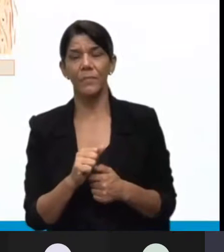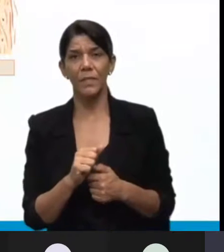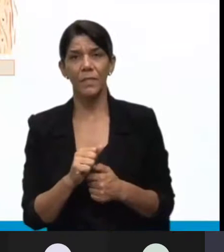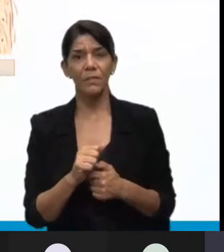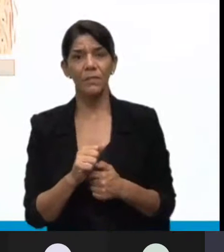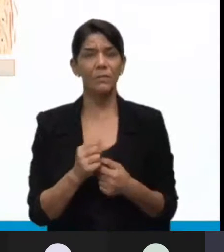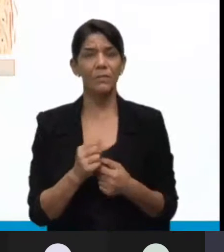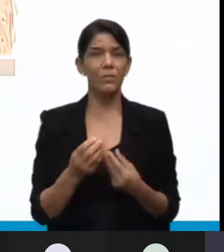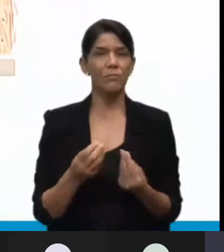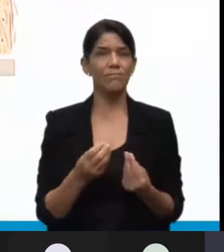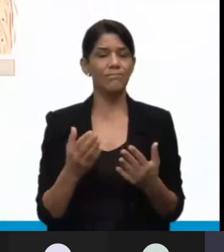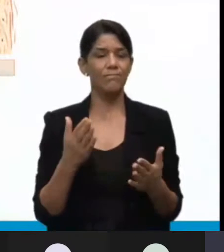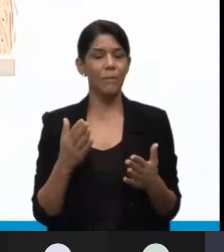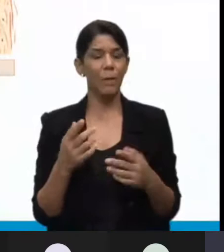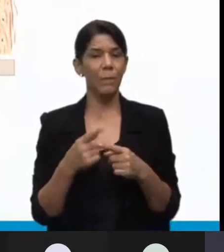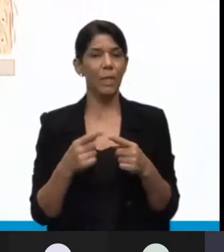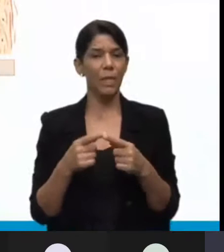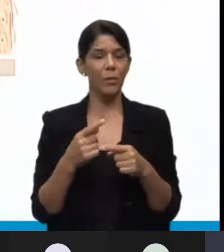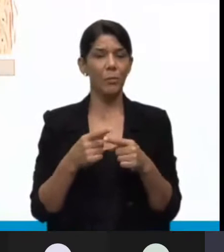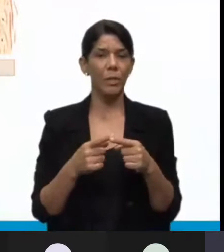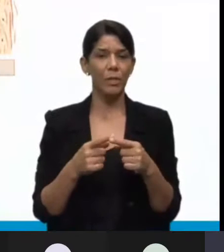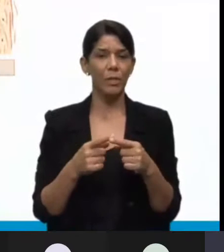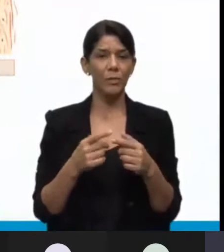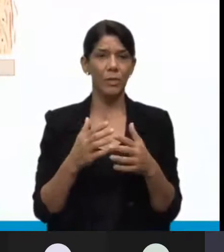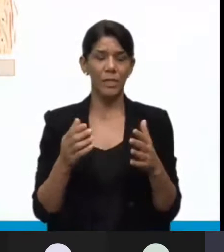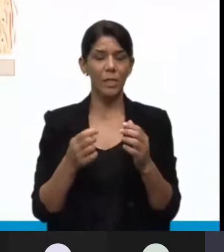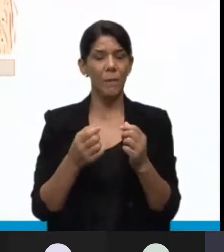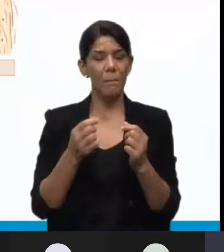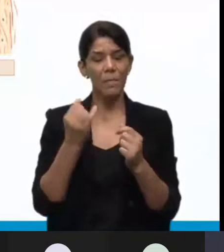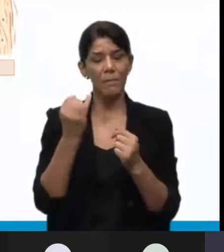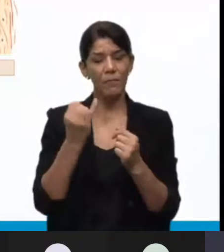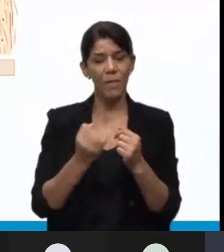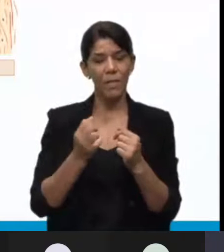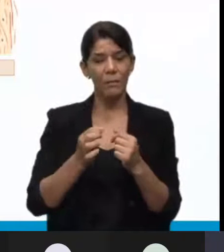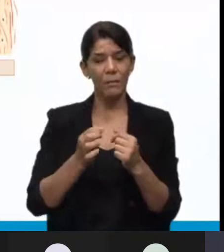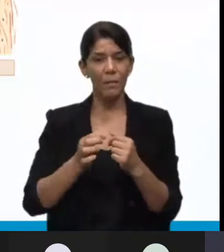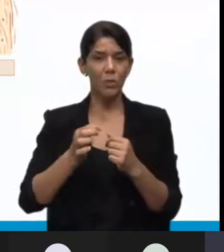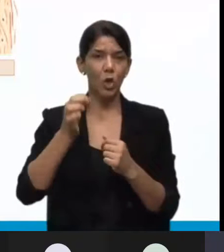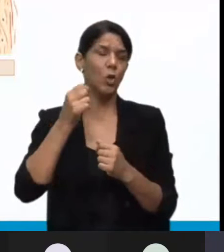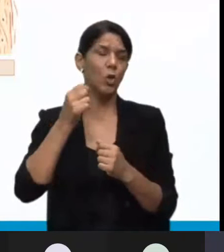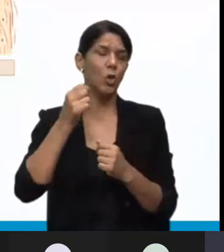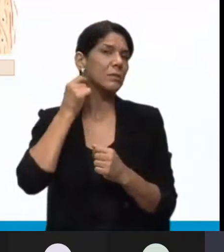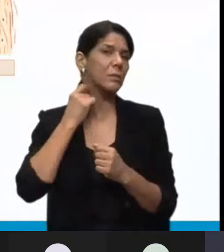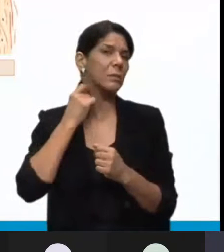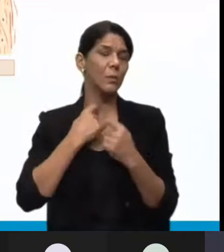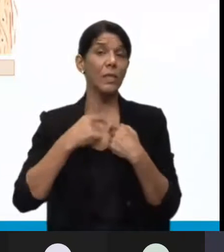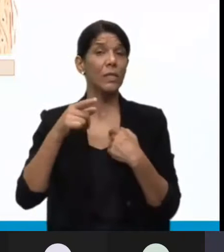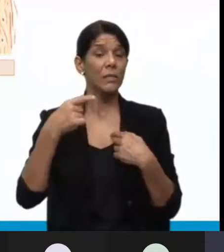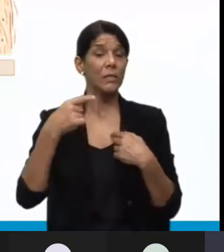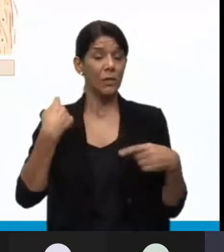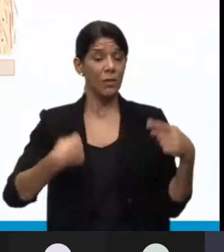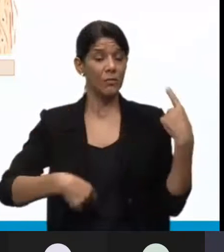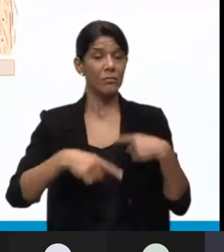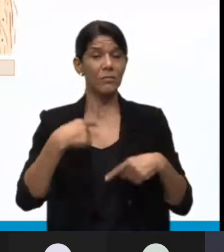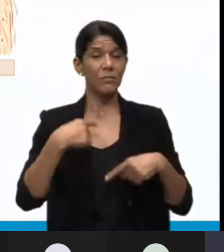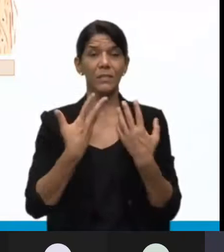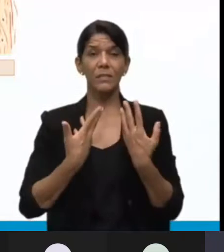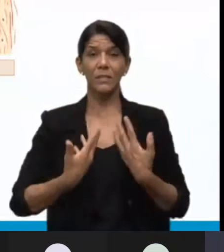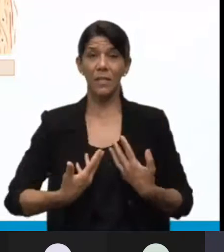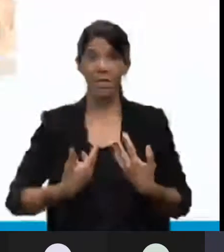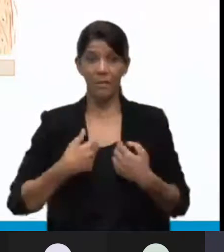aí de pequeno, médio e grande calibre, tá? Então, o nosso sistema circulatório é formado por esses vasos